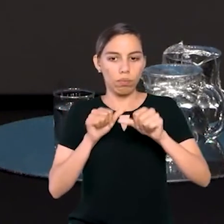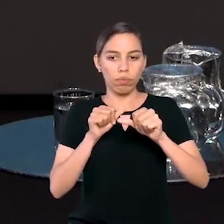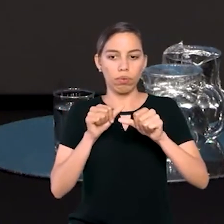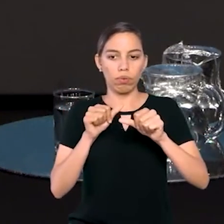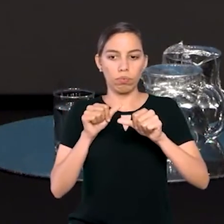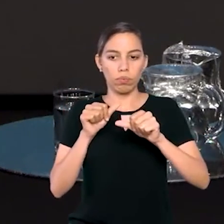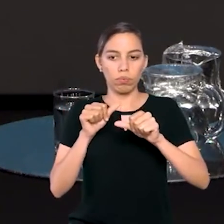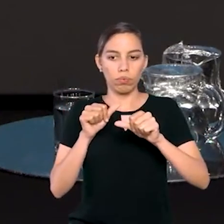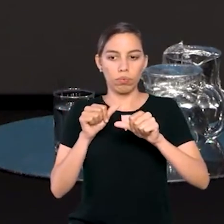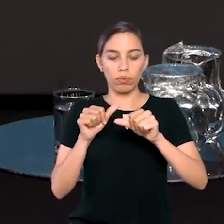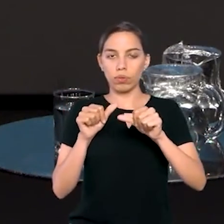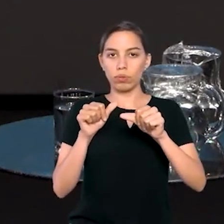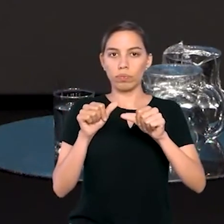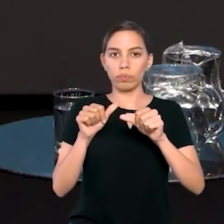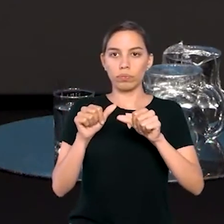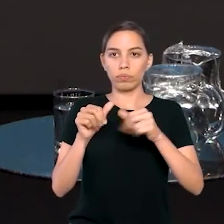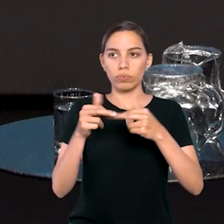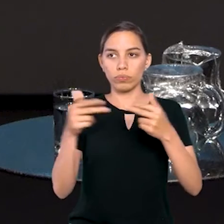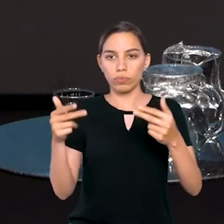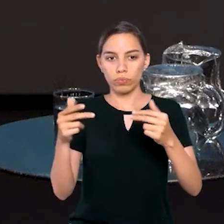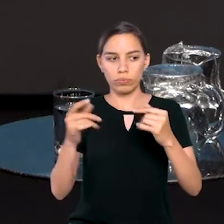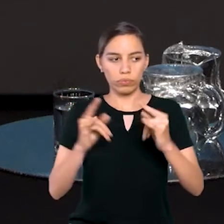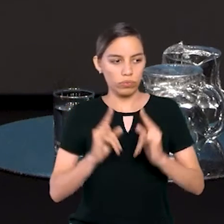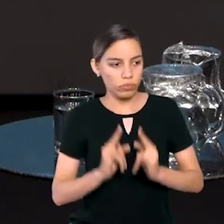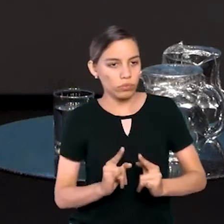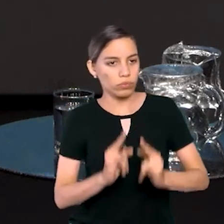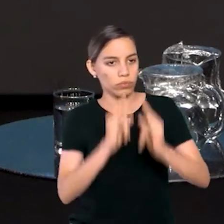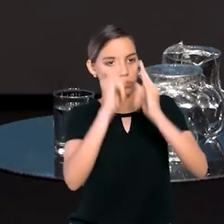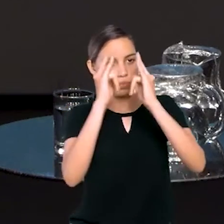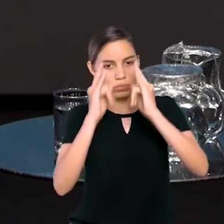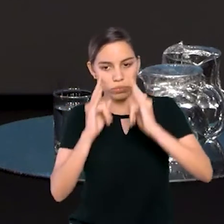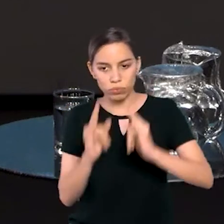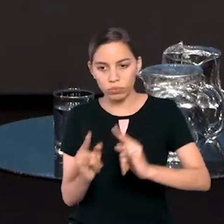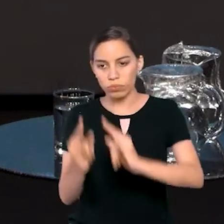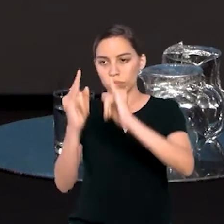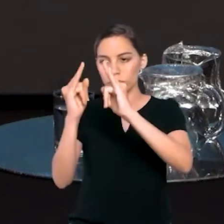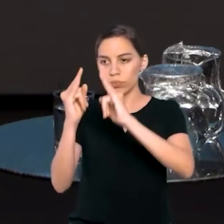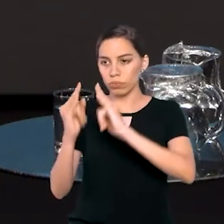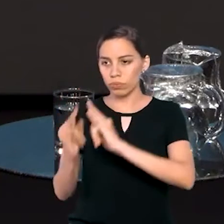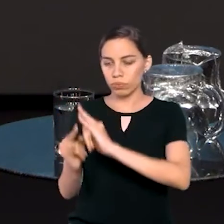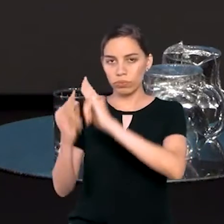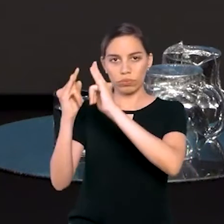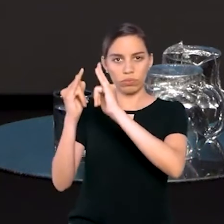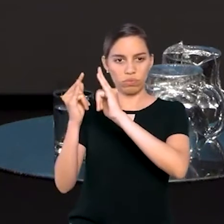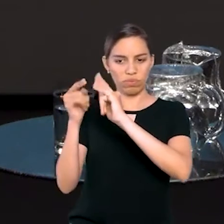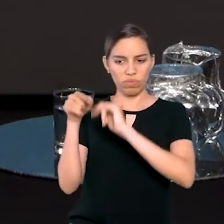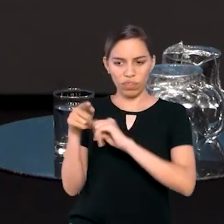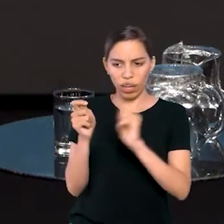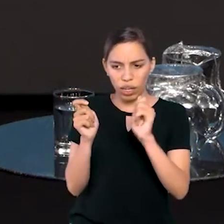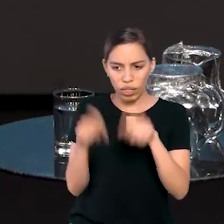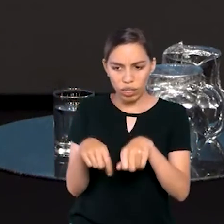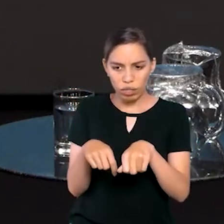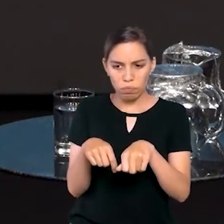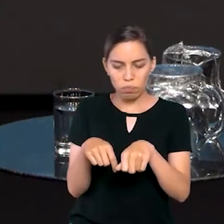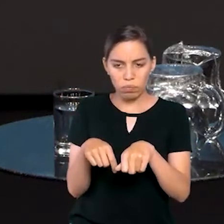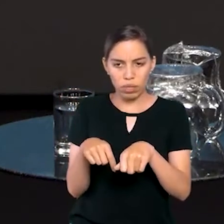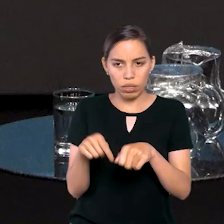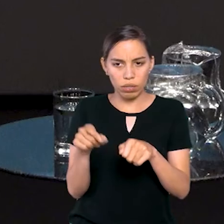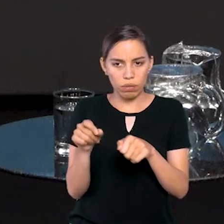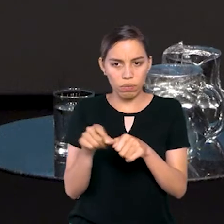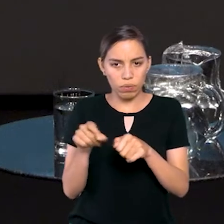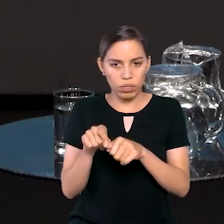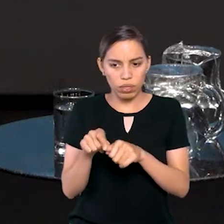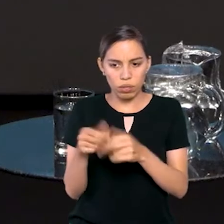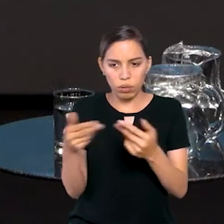materialidade, né? Ela se reproduz como estrutura, ao invés dela ser capaz de produzir de si